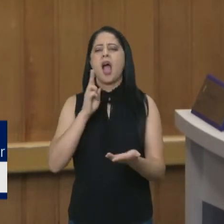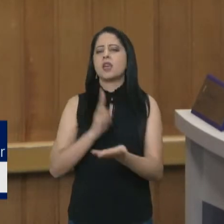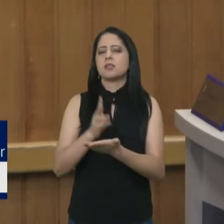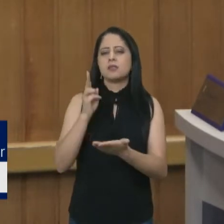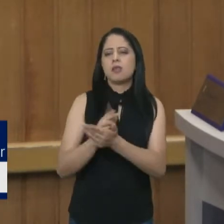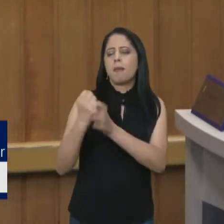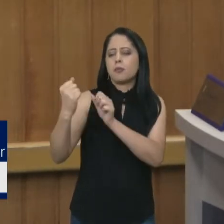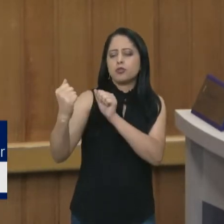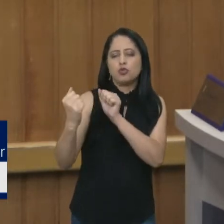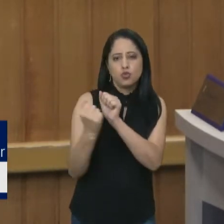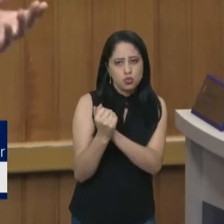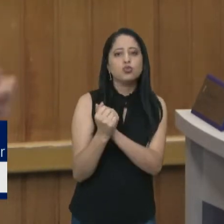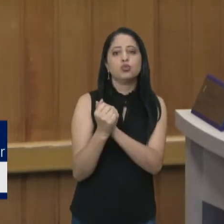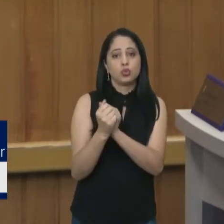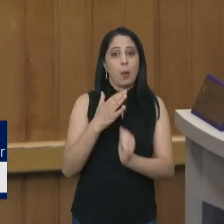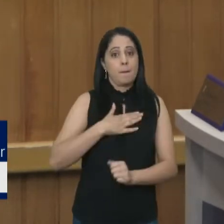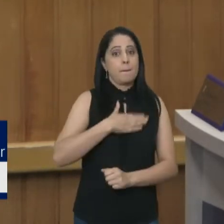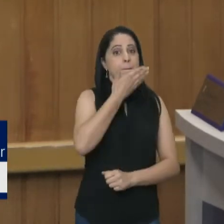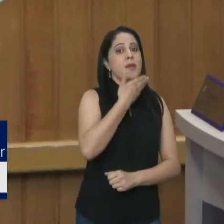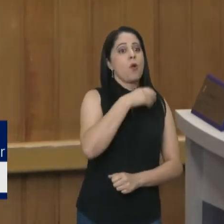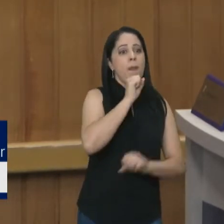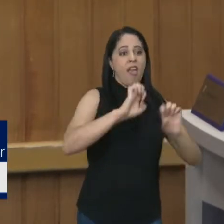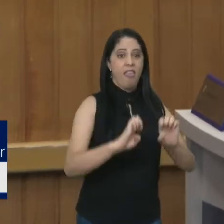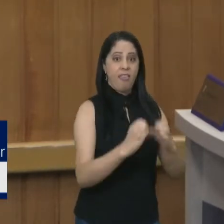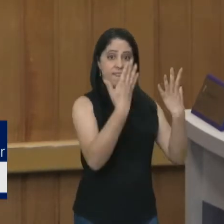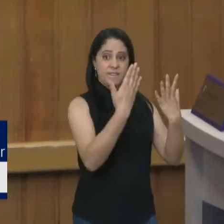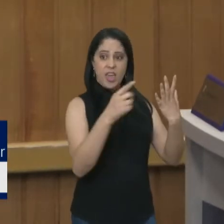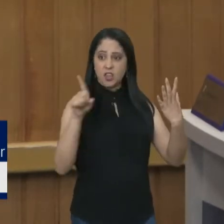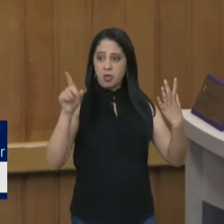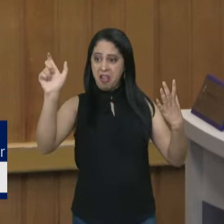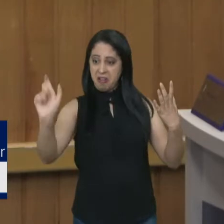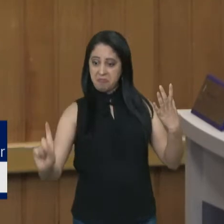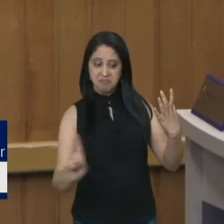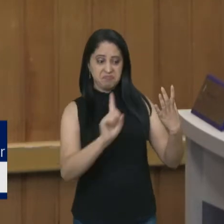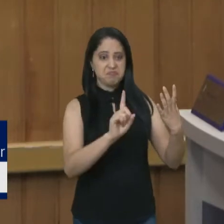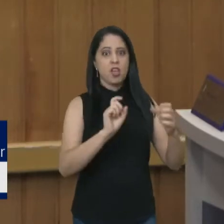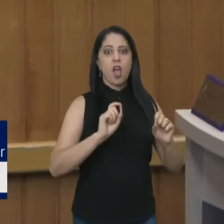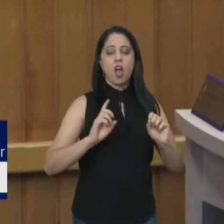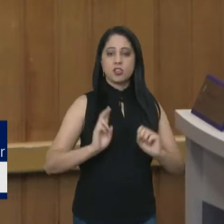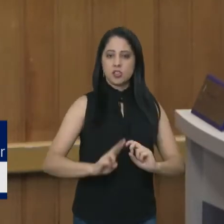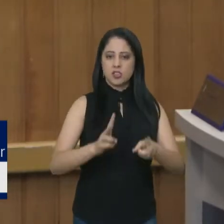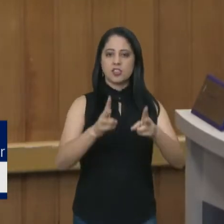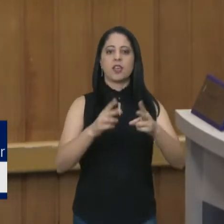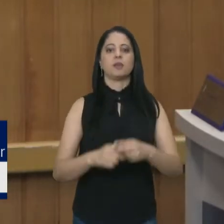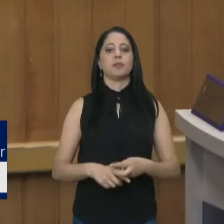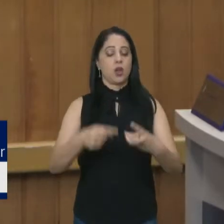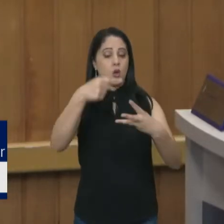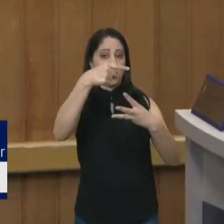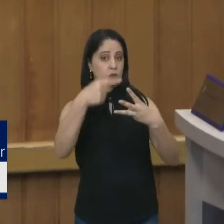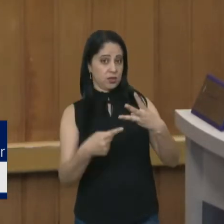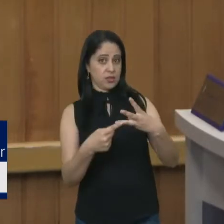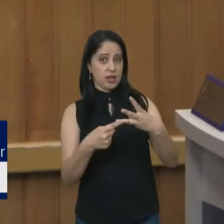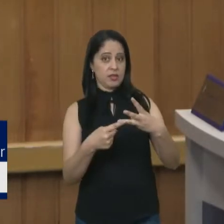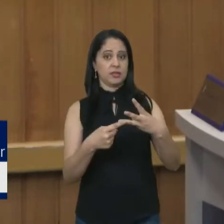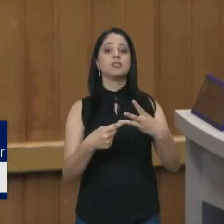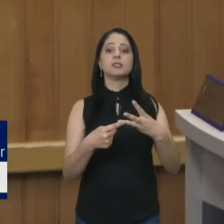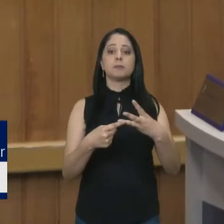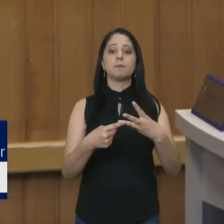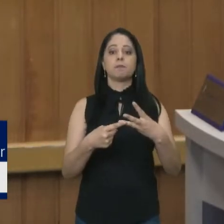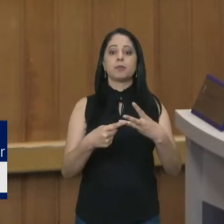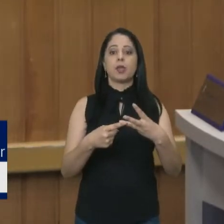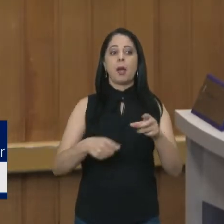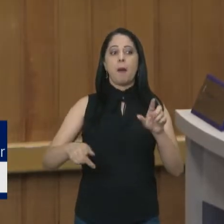nos eventos que meu pai fazia para a farmácia comunitária. E o senhor Osni Teles Orselli, os três membros do Rotary Sul que estão